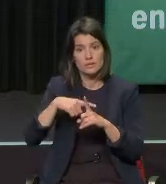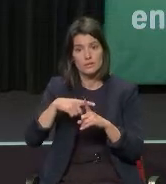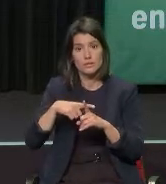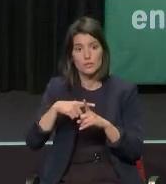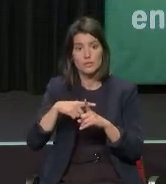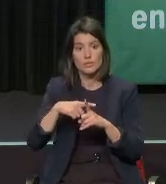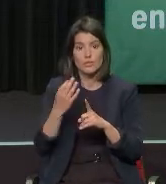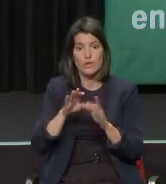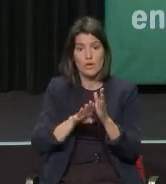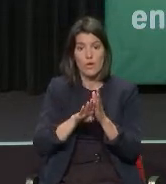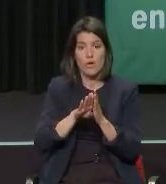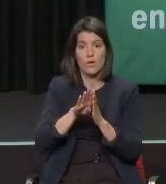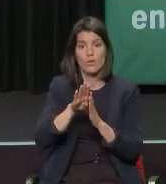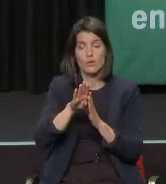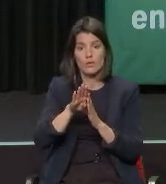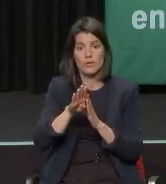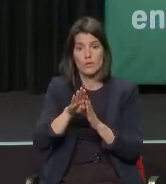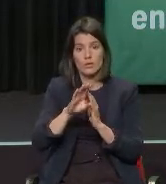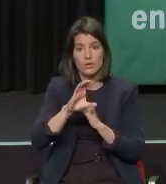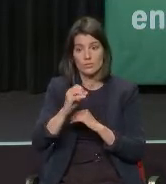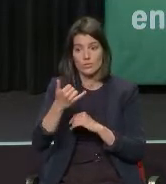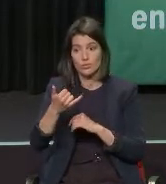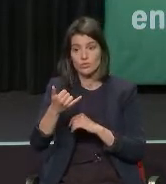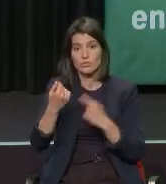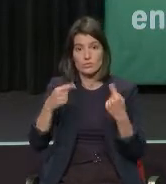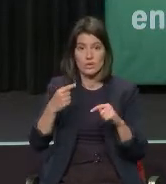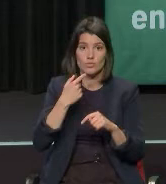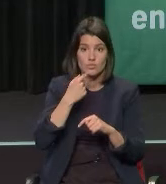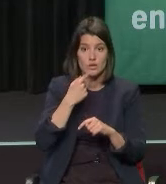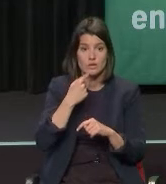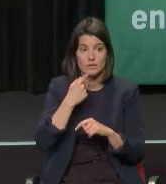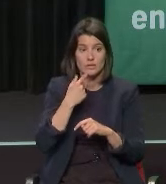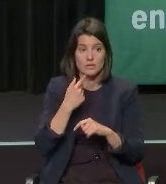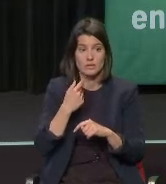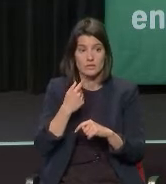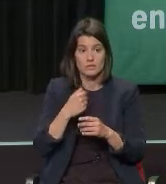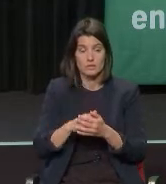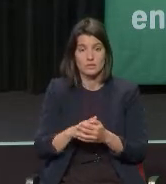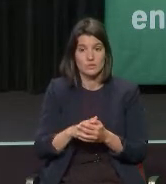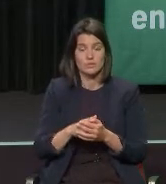existe um aumento de temperatura e um aumento do conteúdo de CO2.